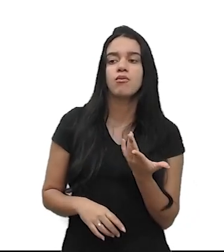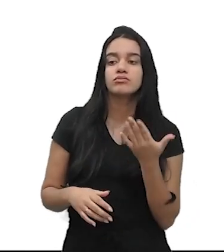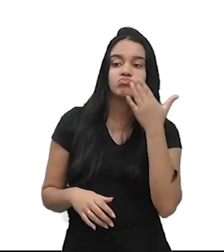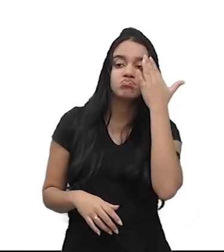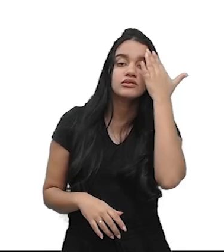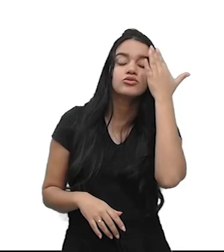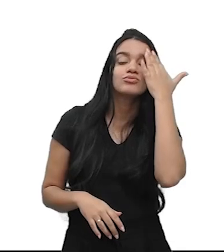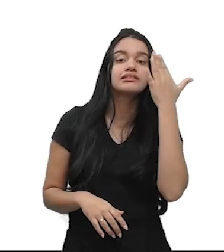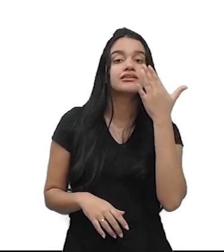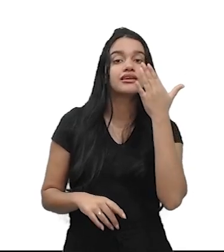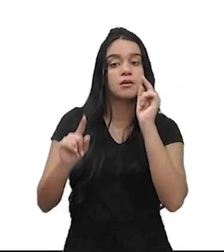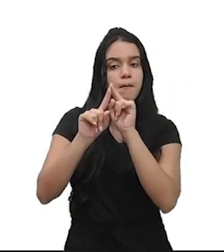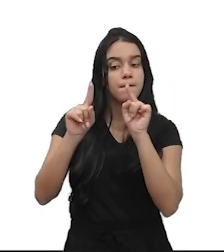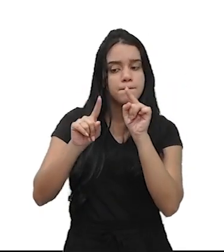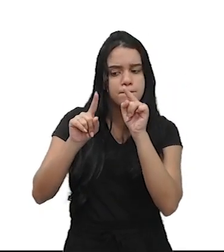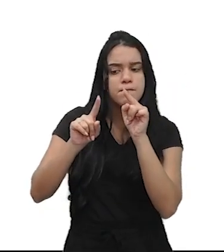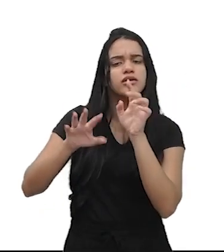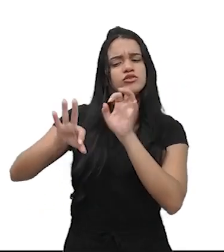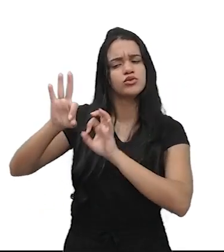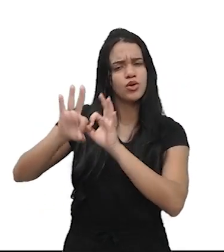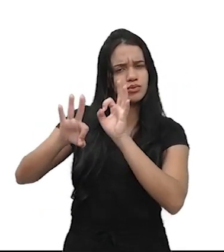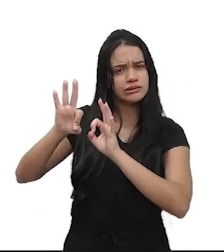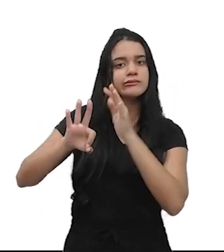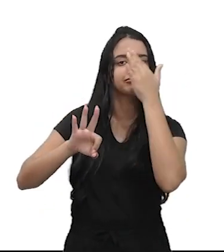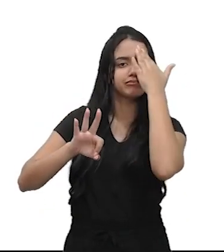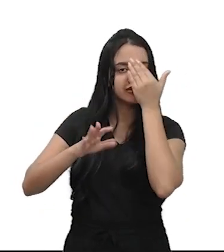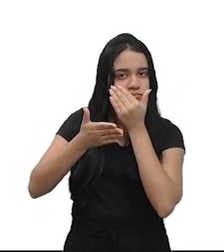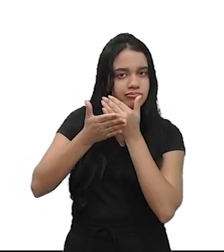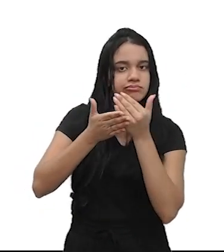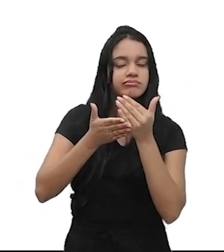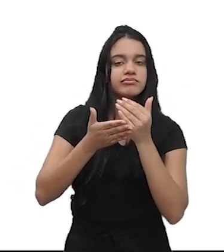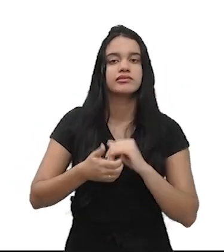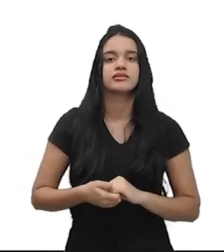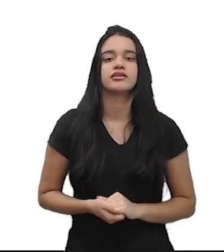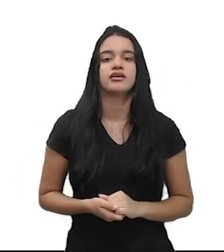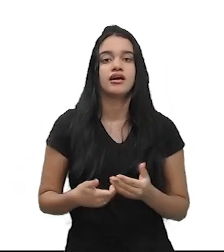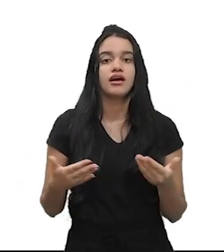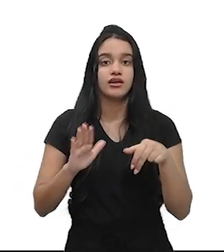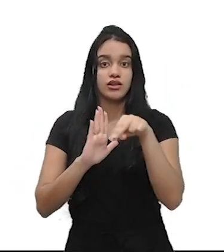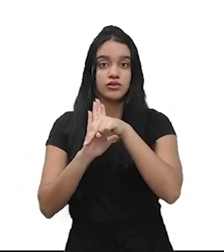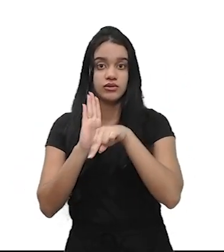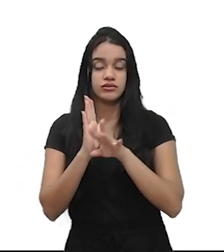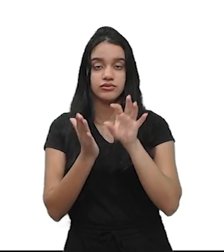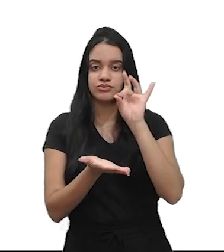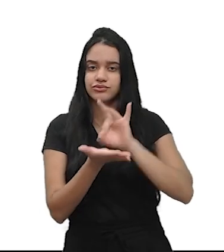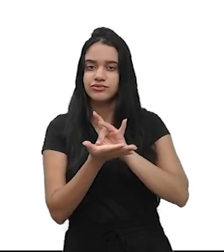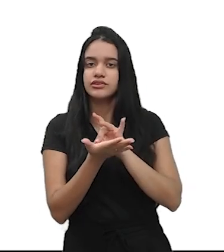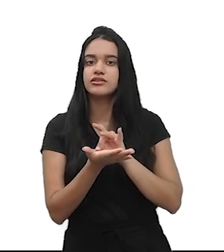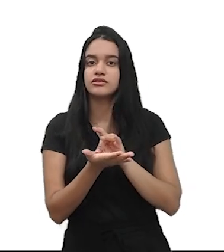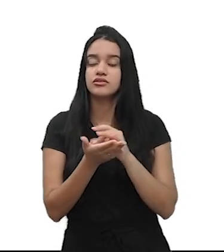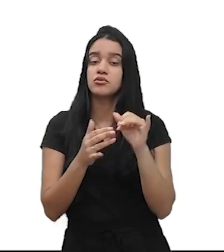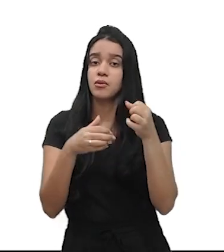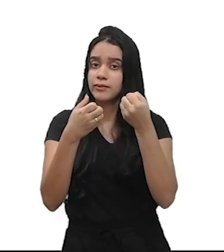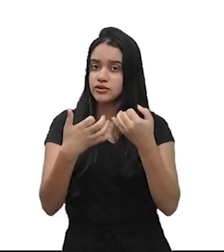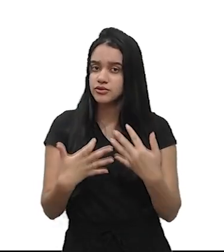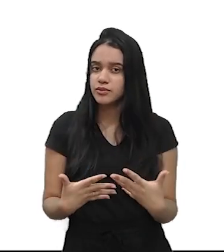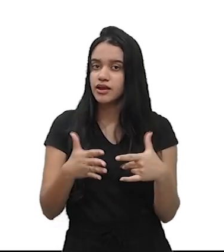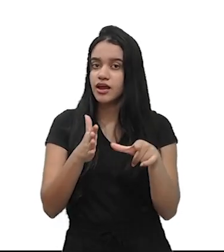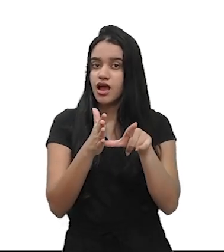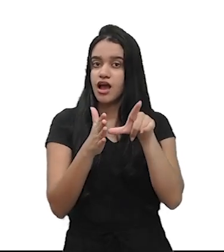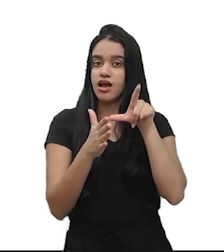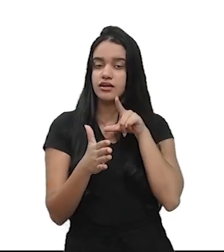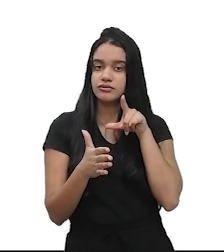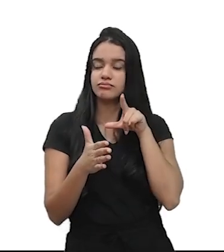subdimensionar, mas dimensionar dentro do padrão estabelecido pela norma. A população fixa, como eu havia falado anteriormente, né? A